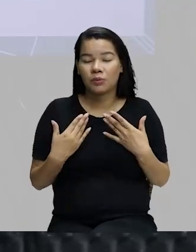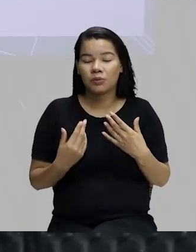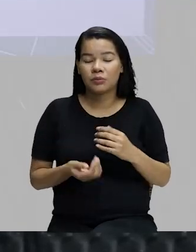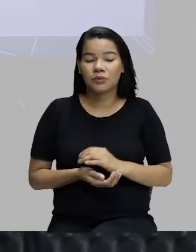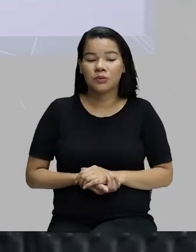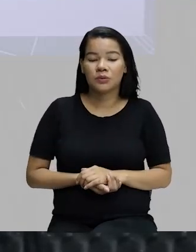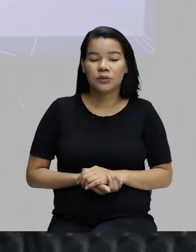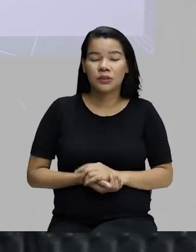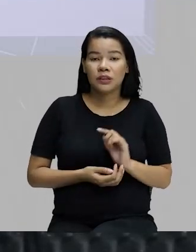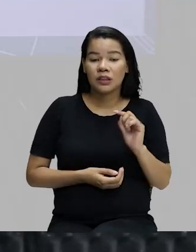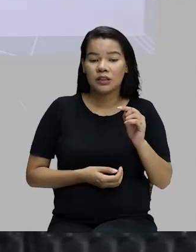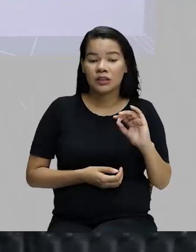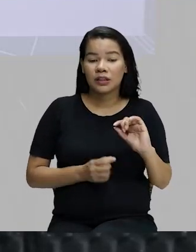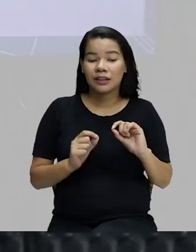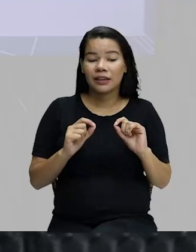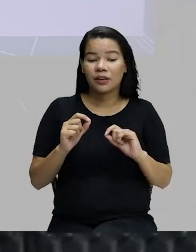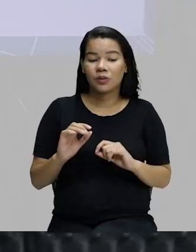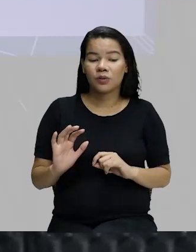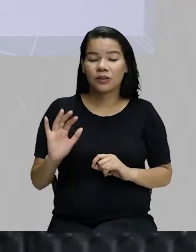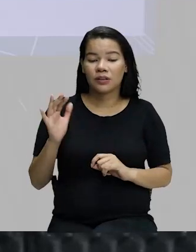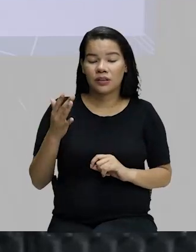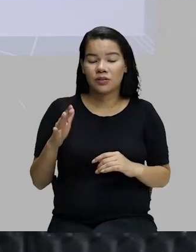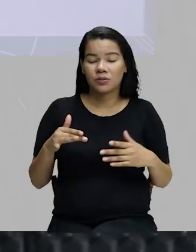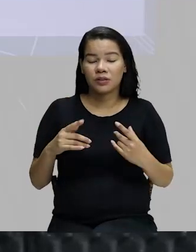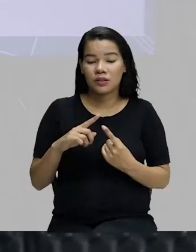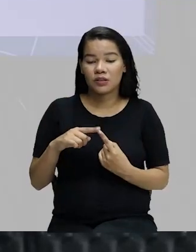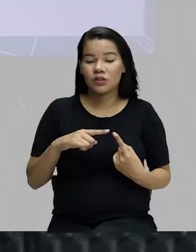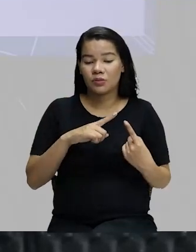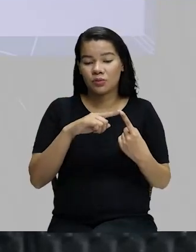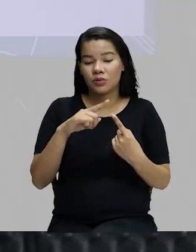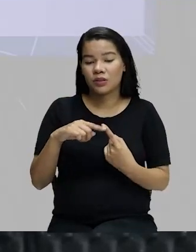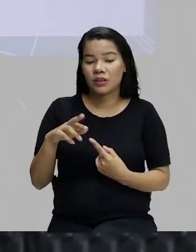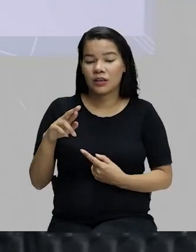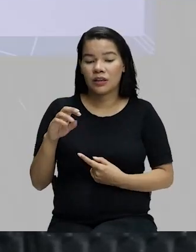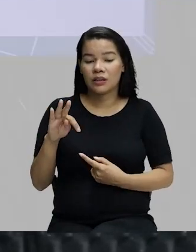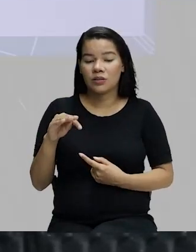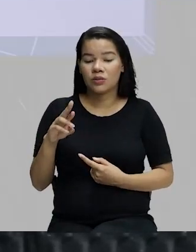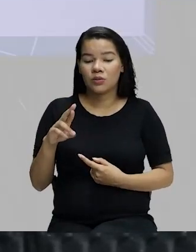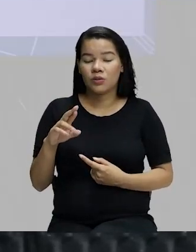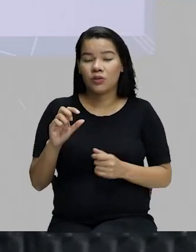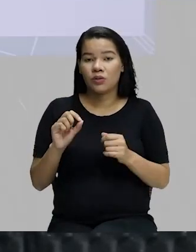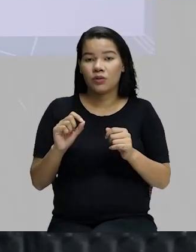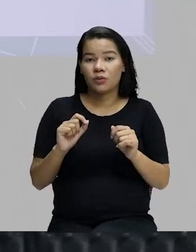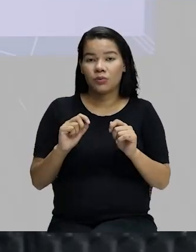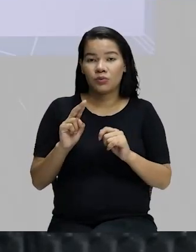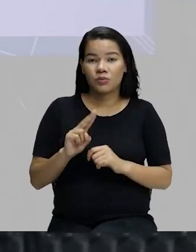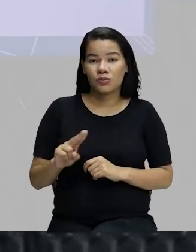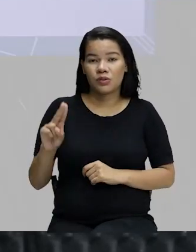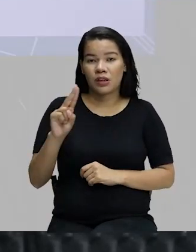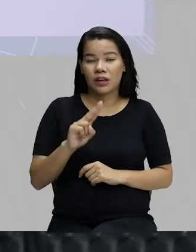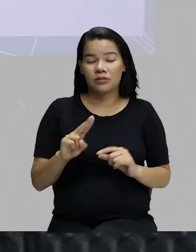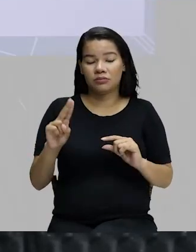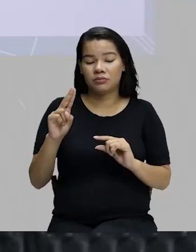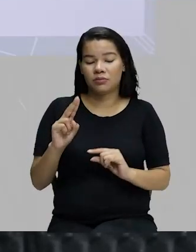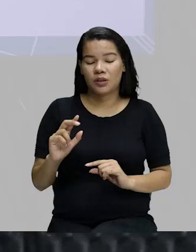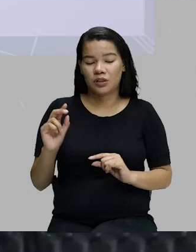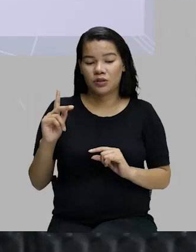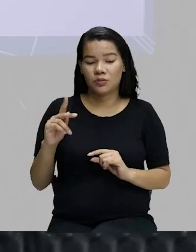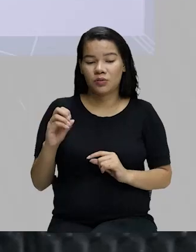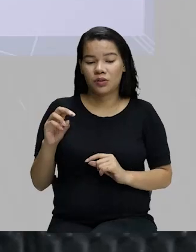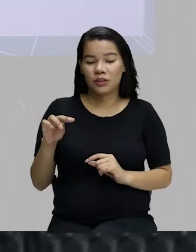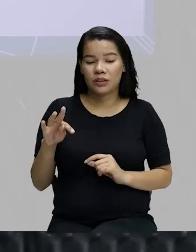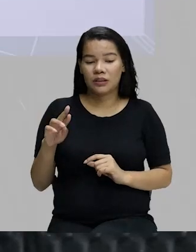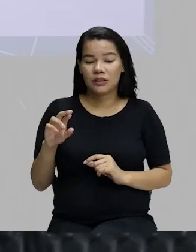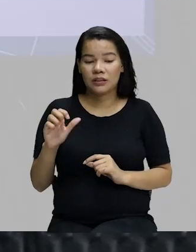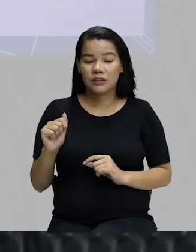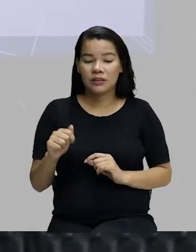quando esse tipo de reator ele opera a baixa potência. Então, além das peculiaridades dos reatores